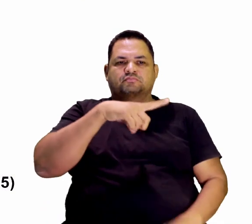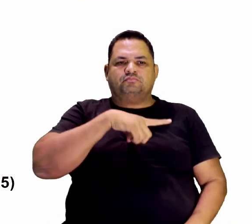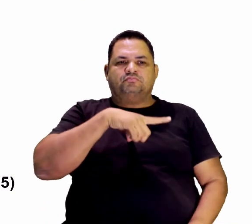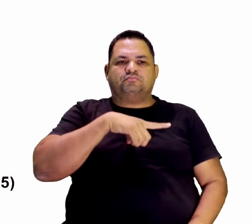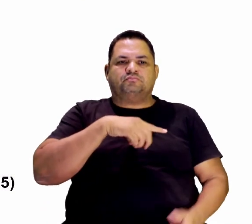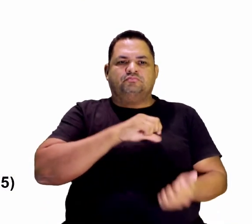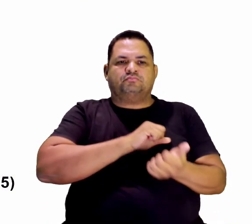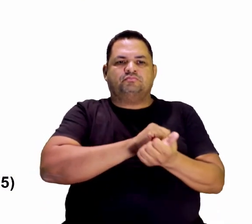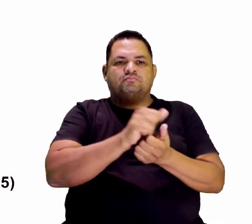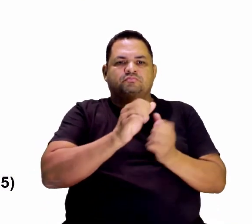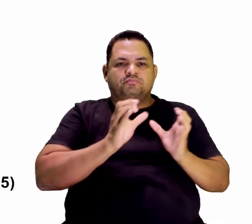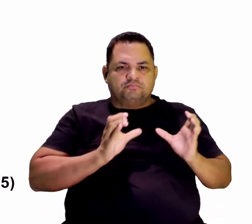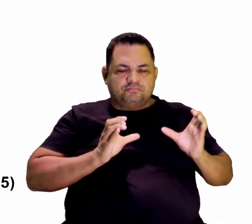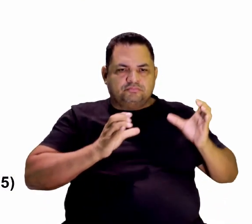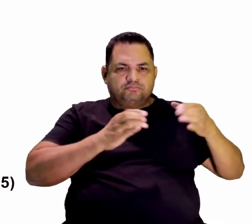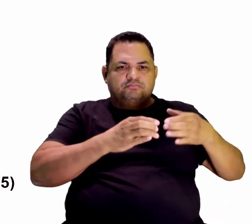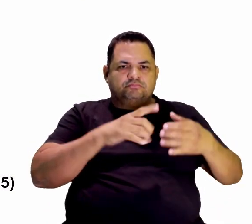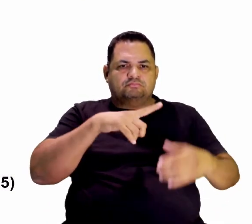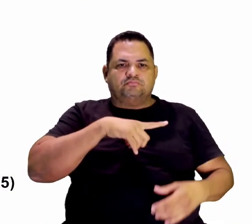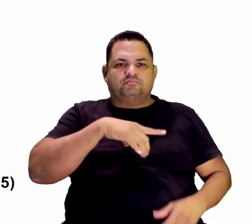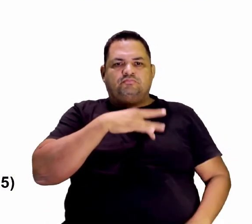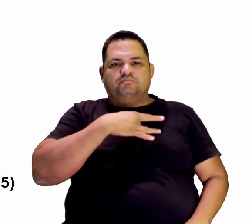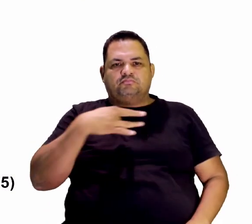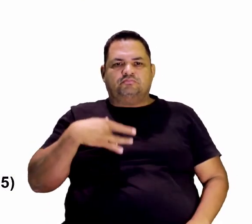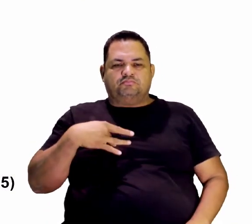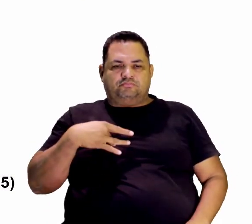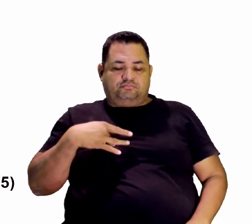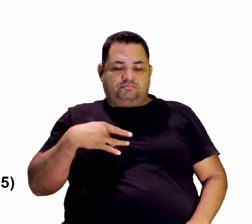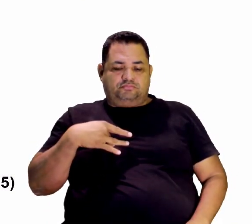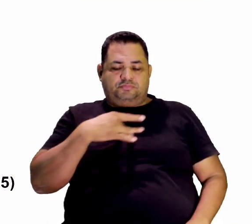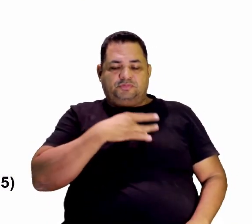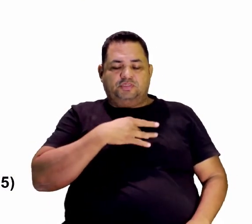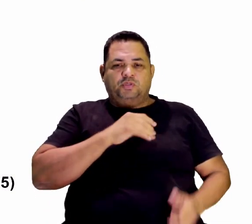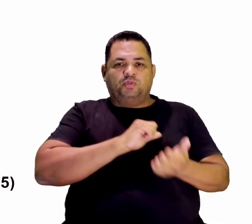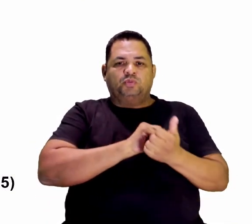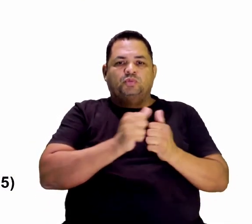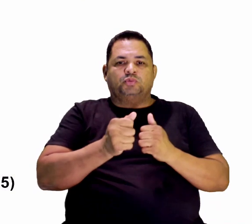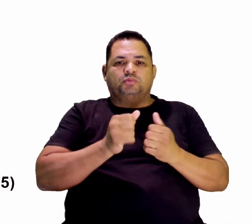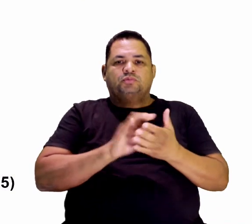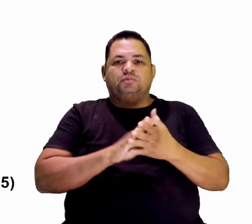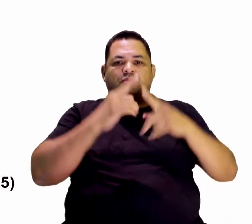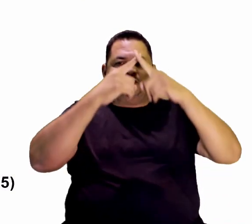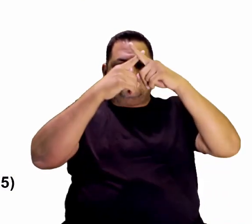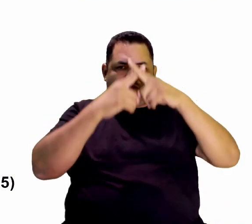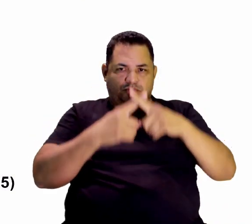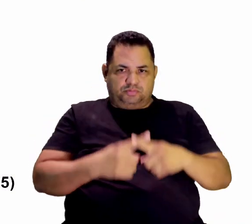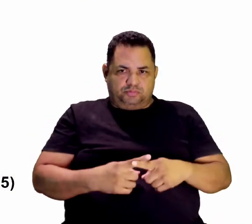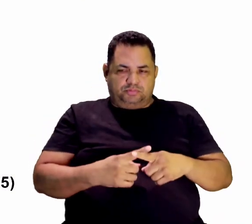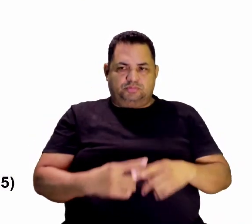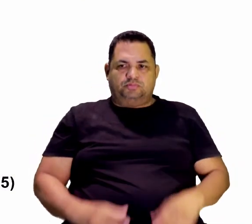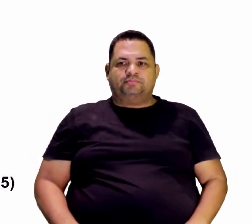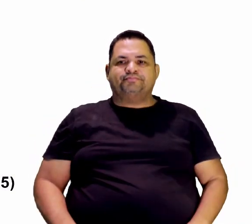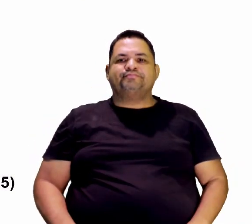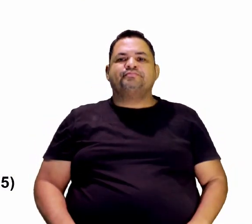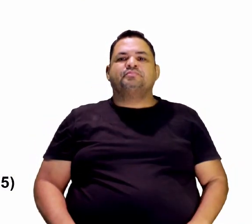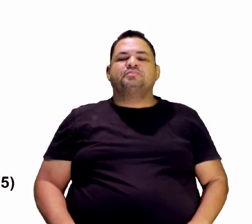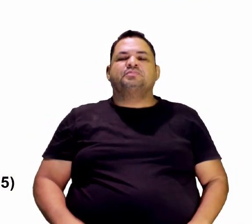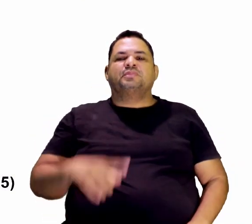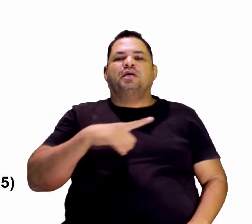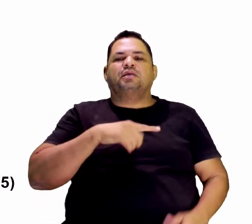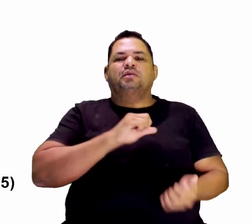ou seja, você vai ter melhor, né, a execução ou a finalização aí desse movimento que a gente chama, esse fundamento que a gente chama